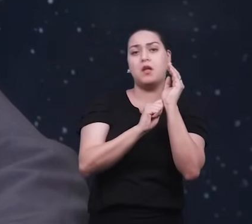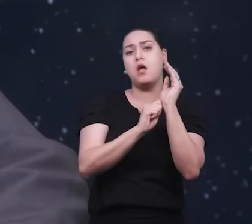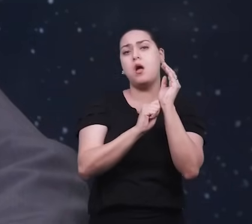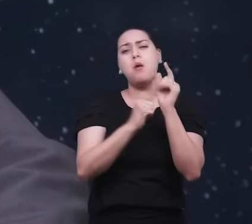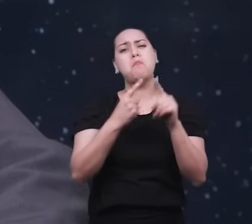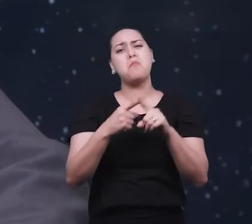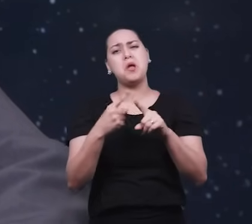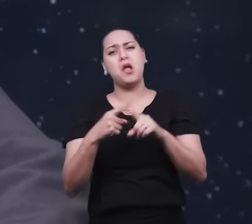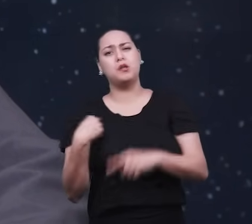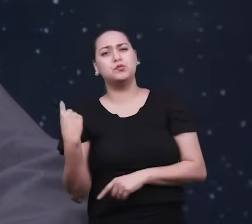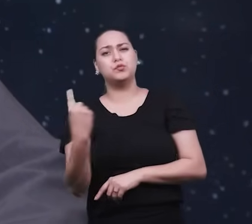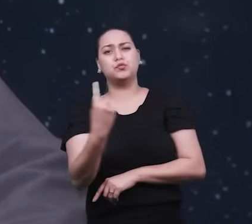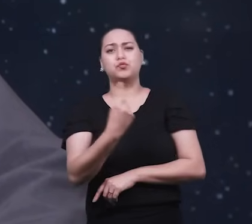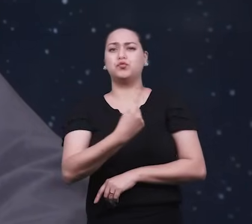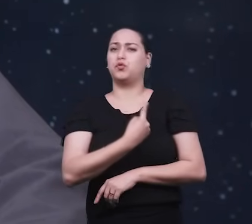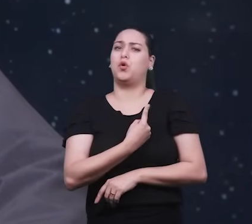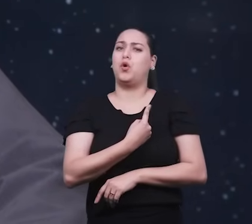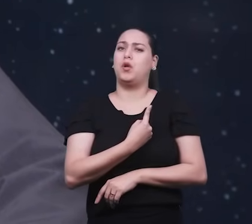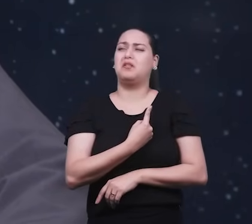nós sejamos